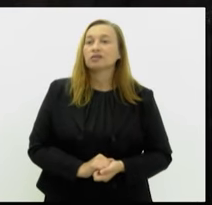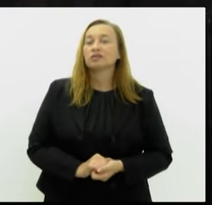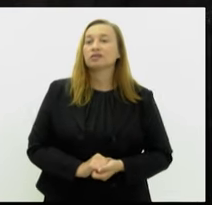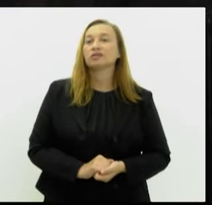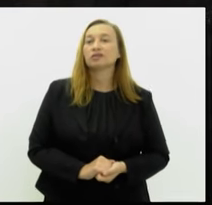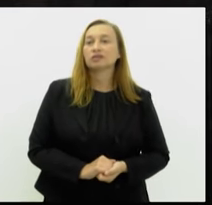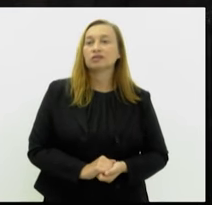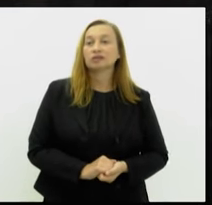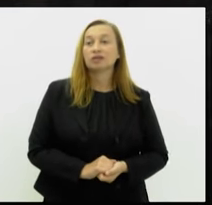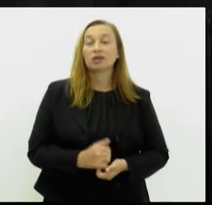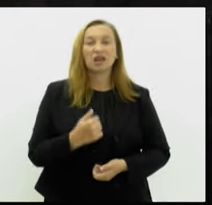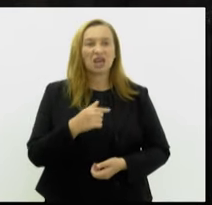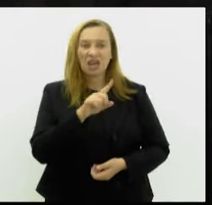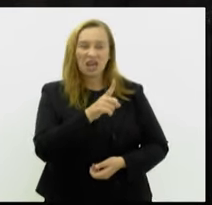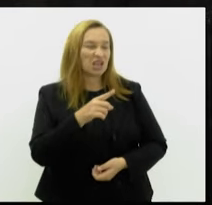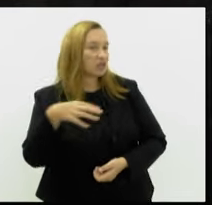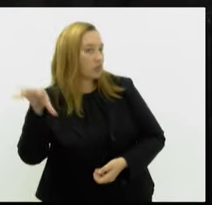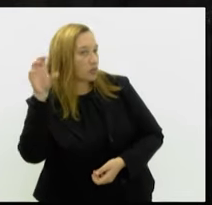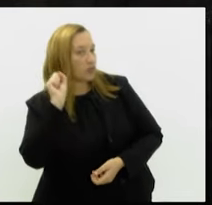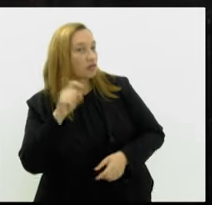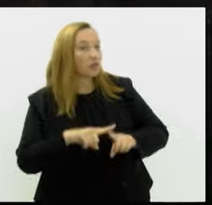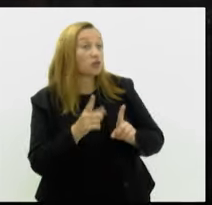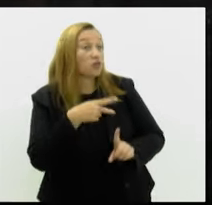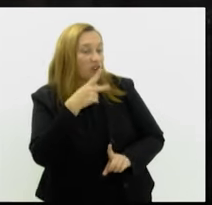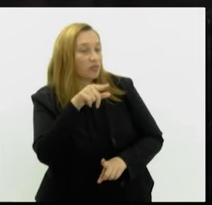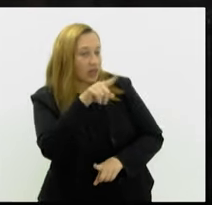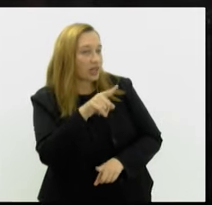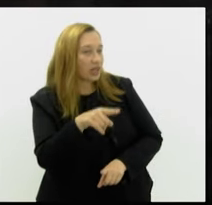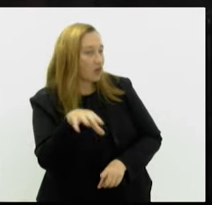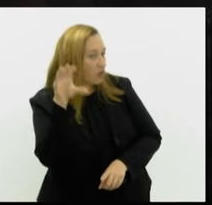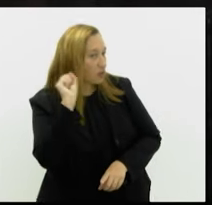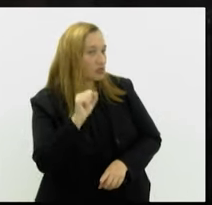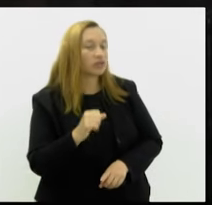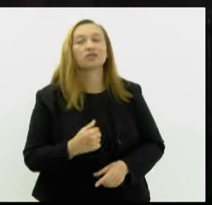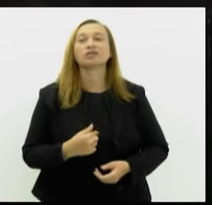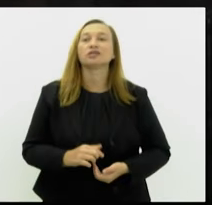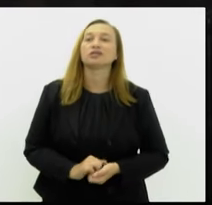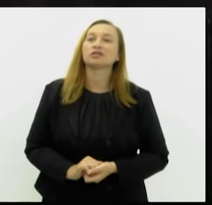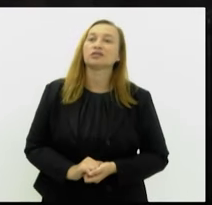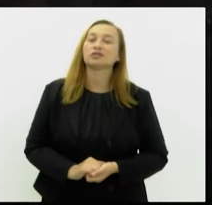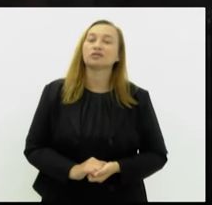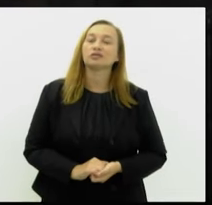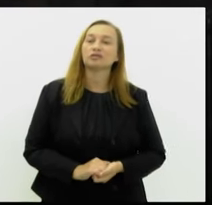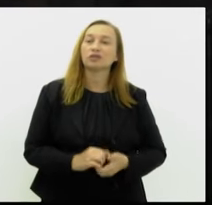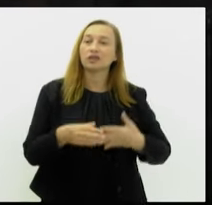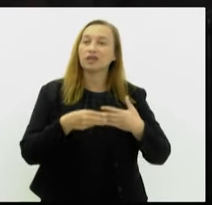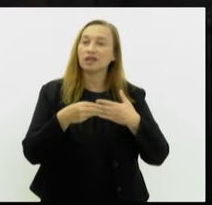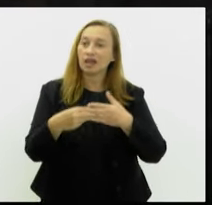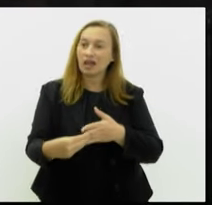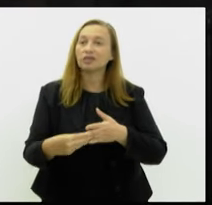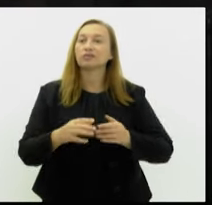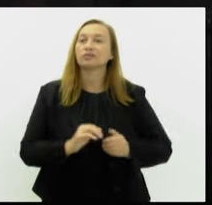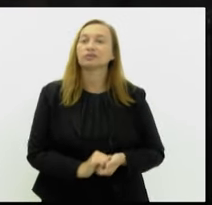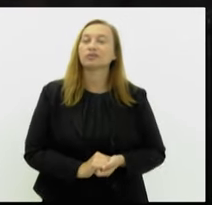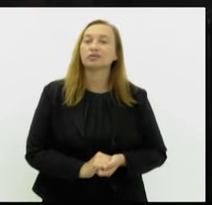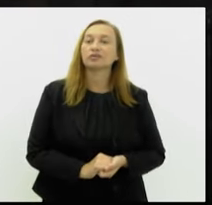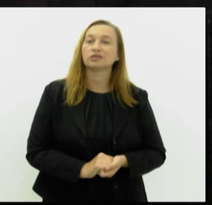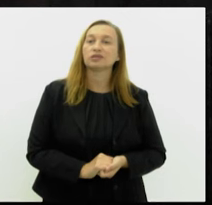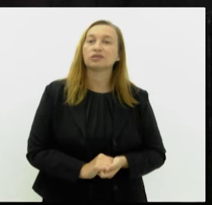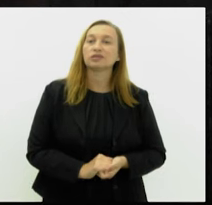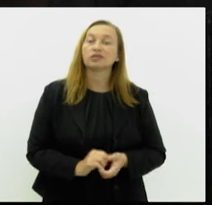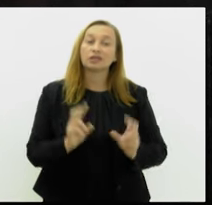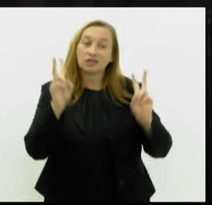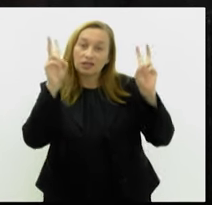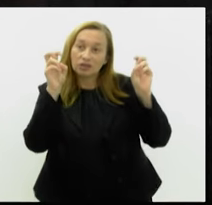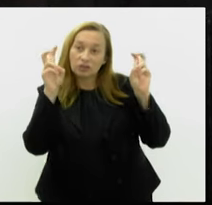É que ele não me ouviu, mas eu estou falando para ele escutar. Mas foi iluminado pelo Espírito Santo, que nesse caso